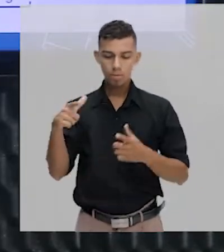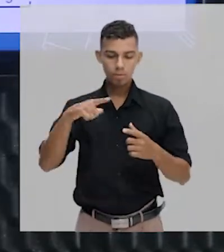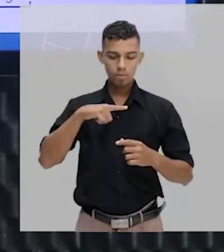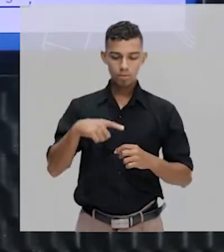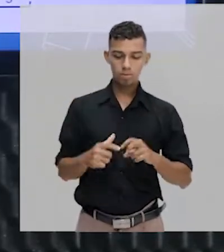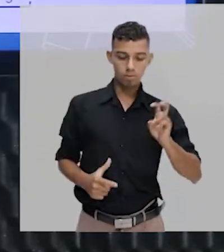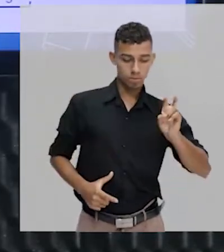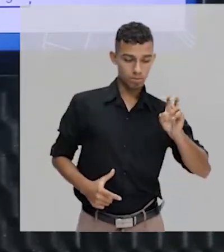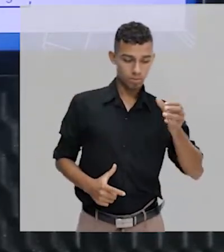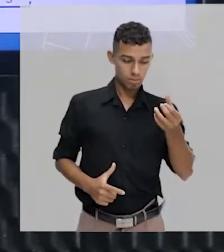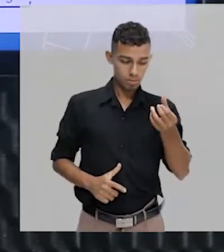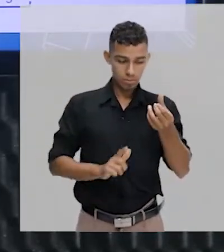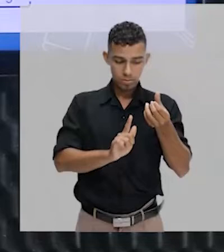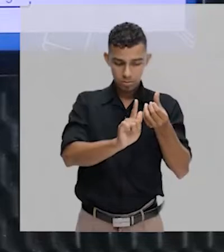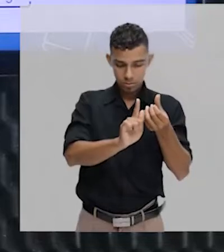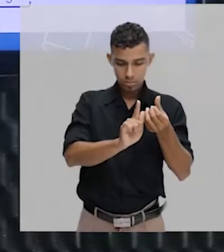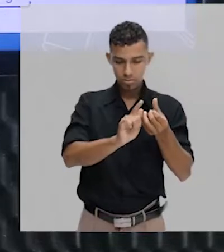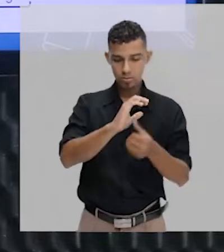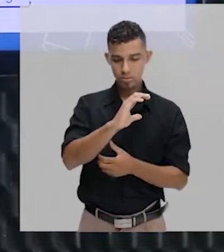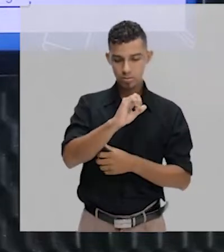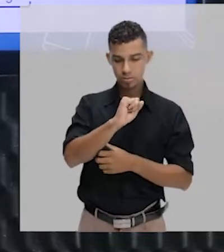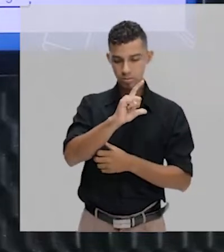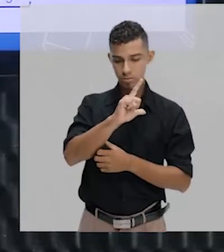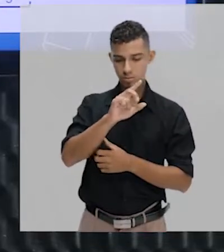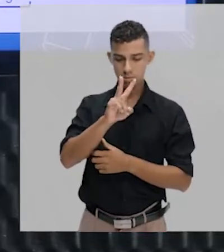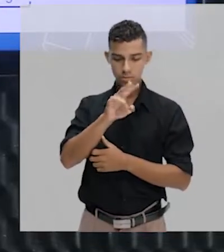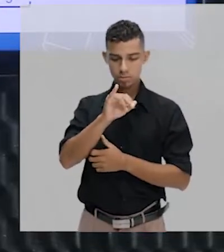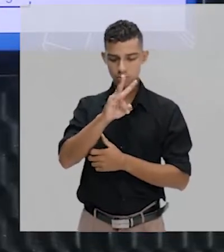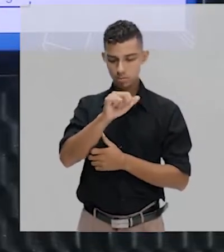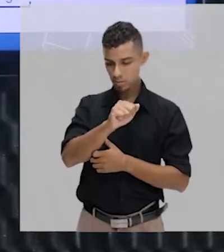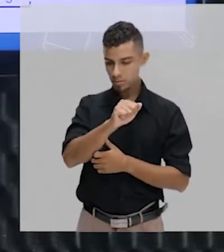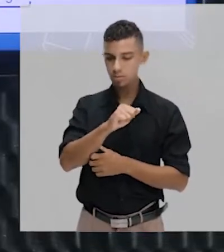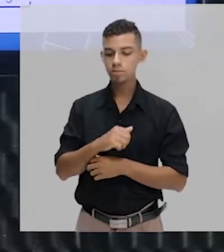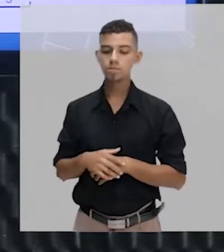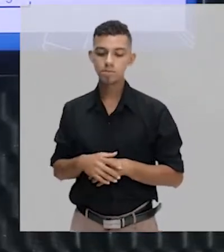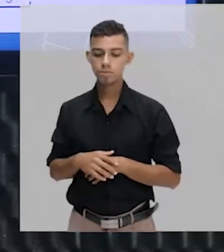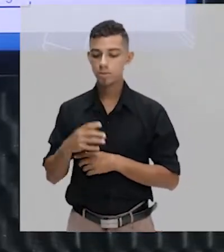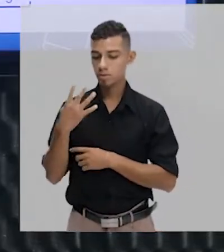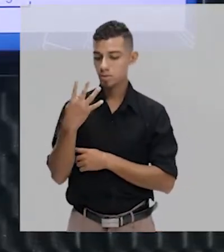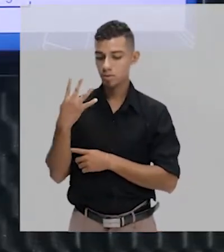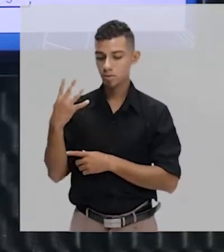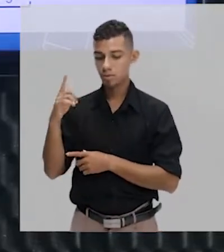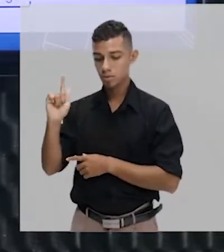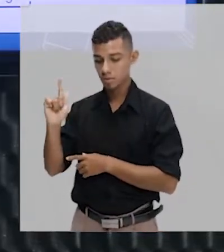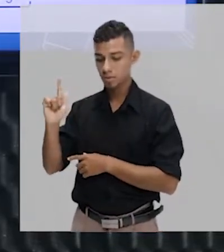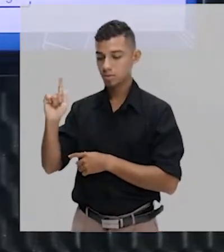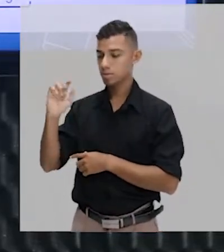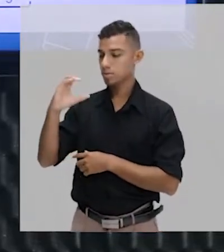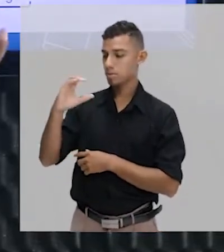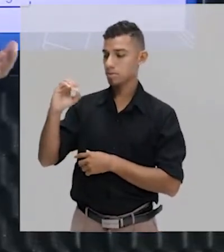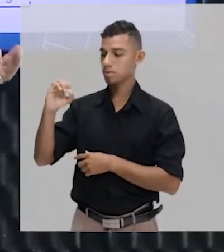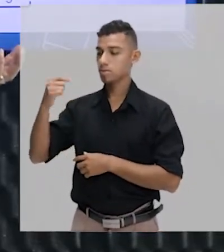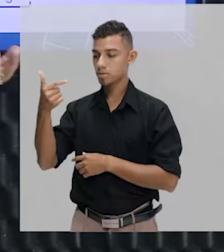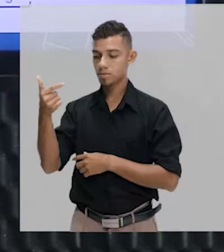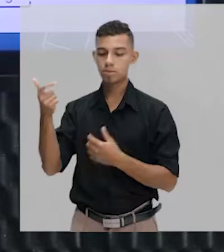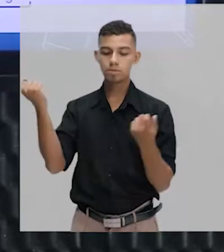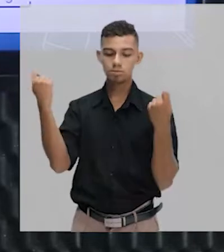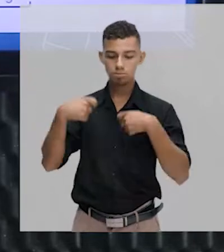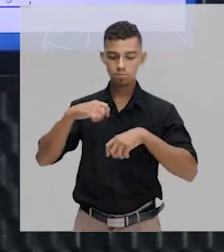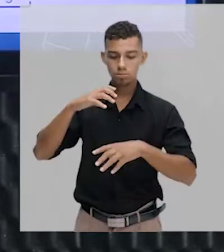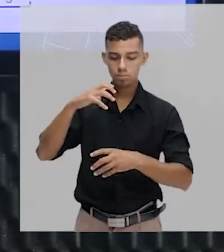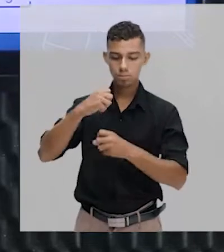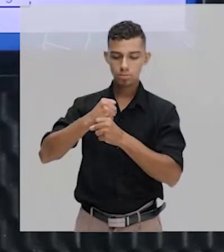de cal viva, 44 gramas de gás carbônico. Turma, se a gente somar 56 com